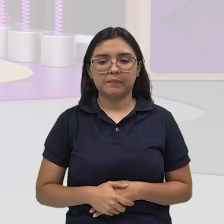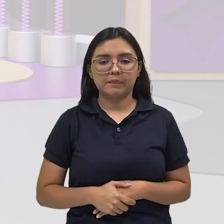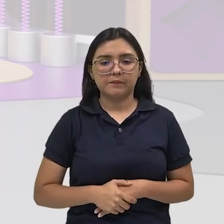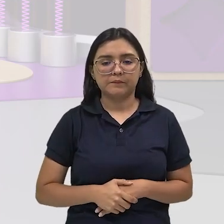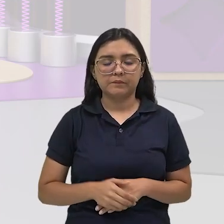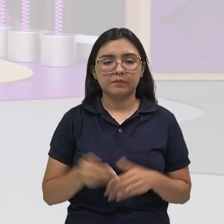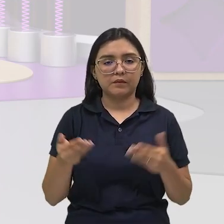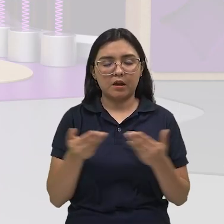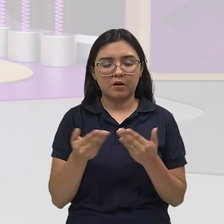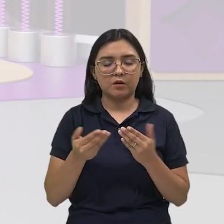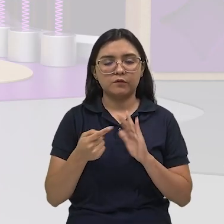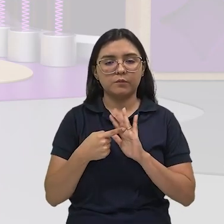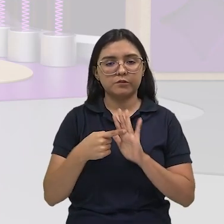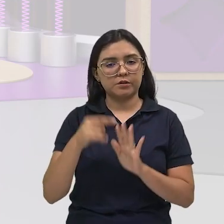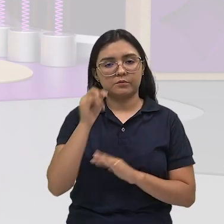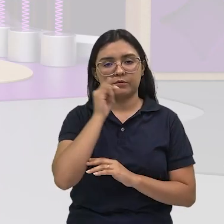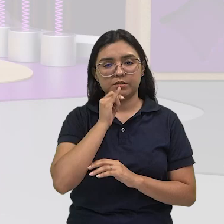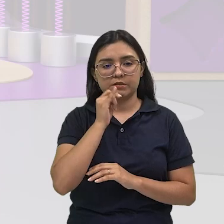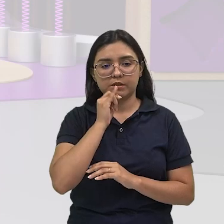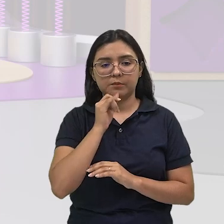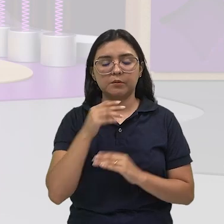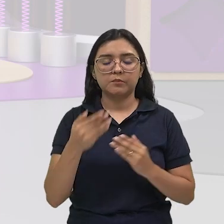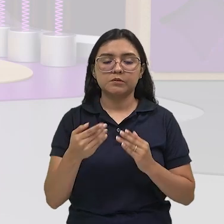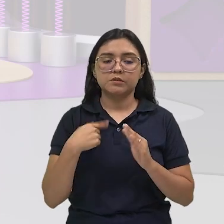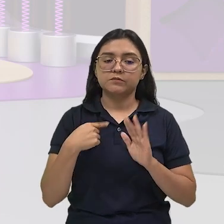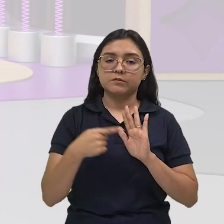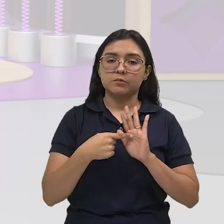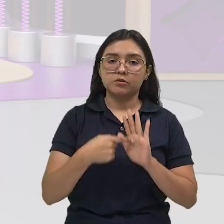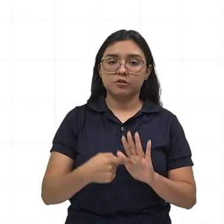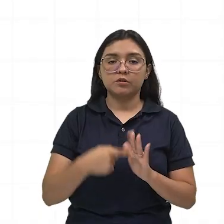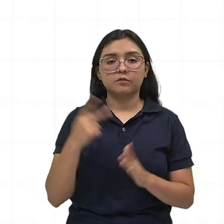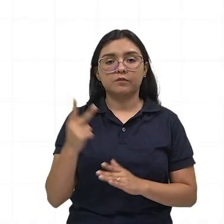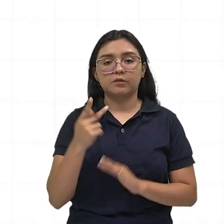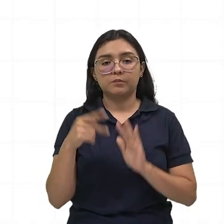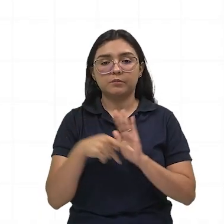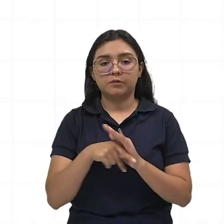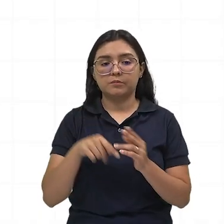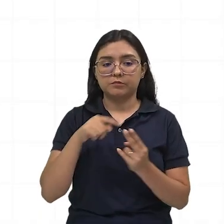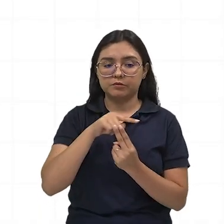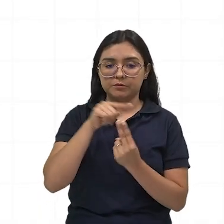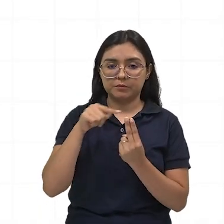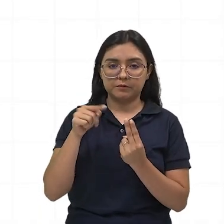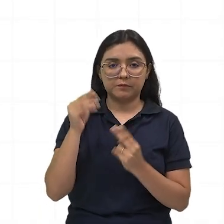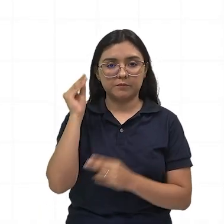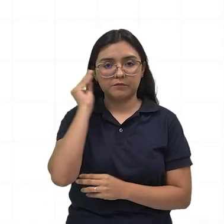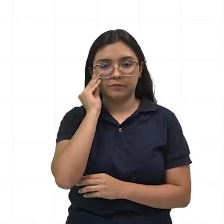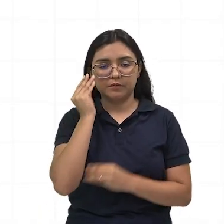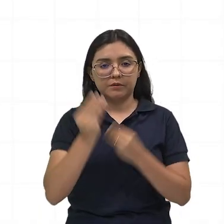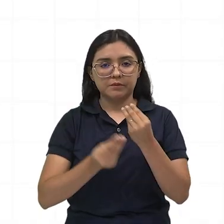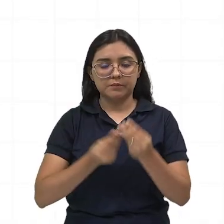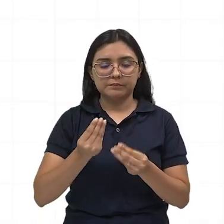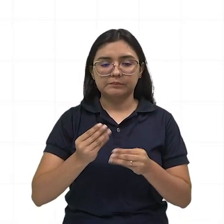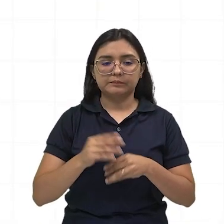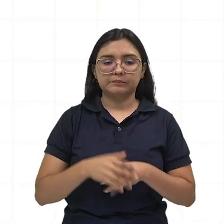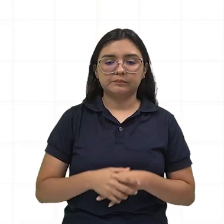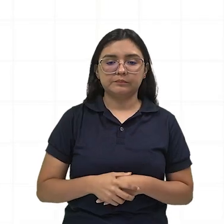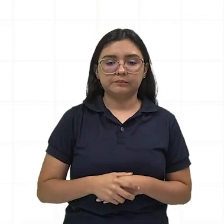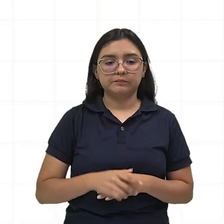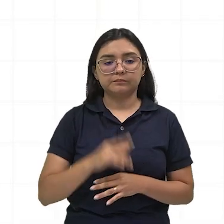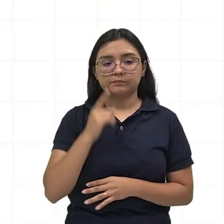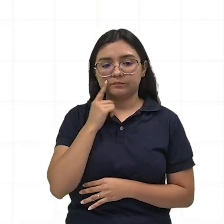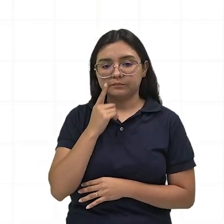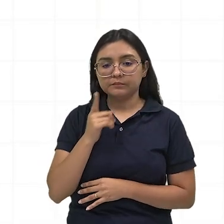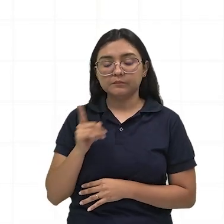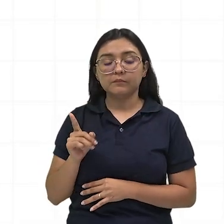como se o problema estivesse me dando o valor de π. Então, vamos ver isso. Beleza? Continuando. Está aqui,